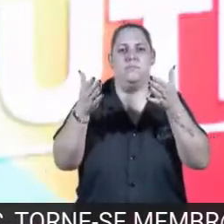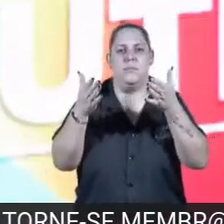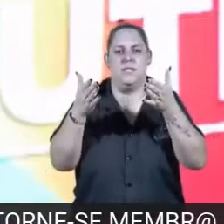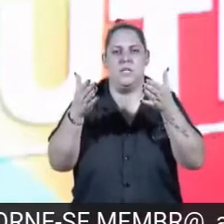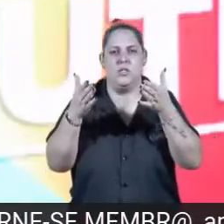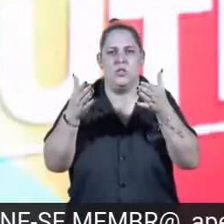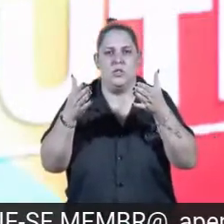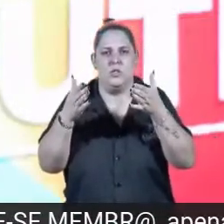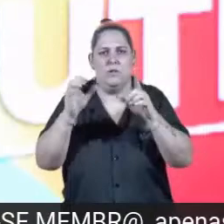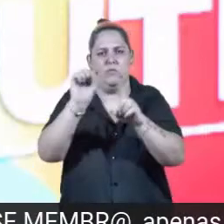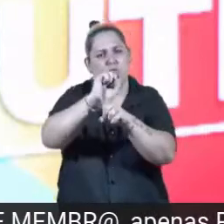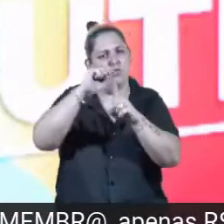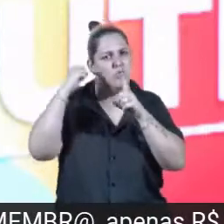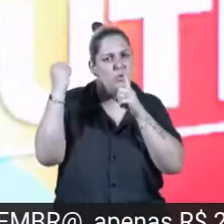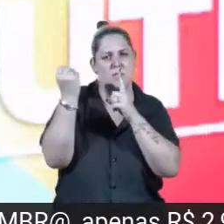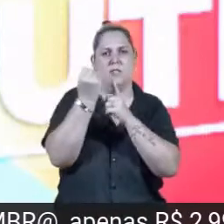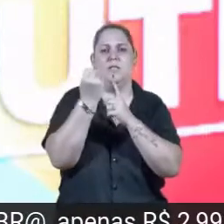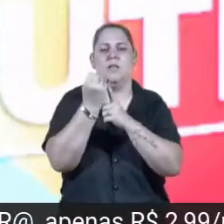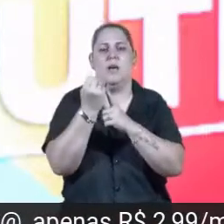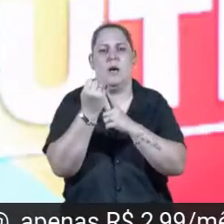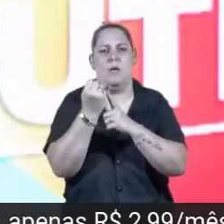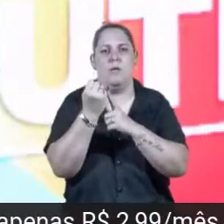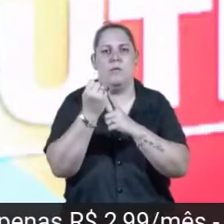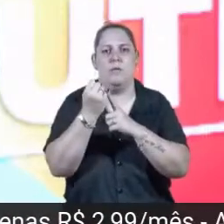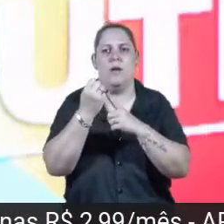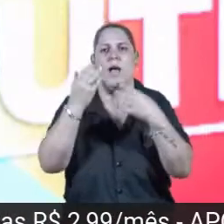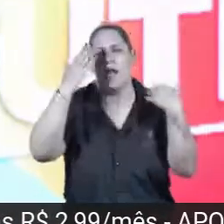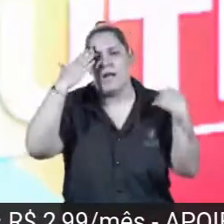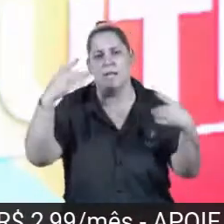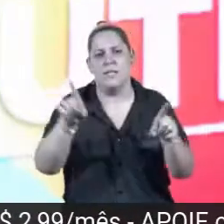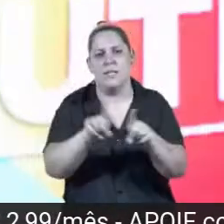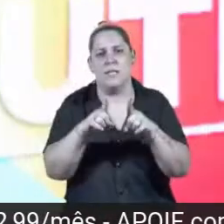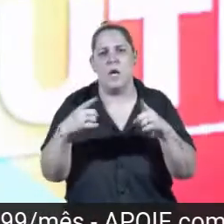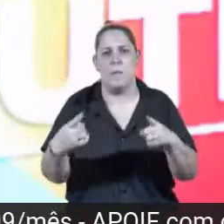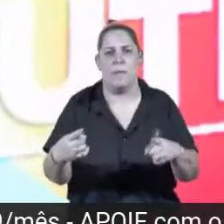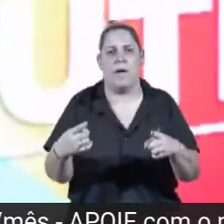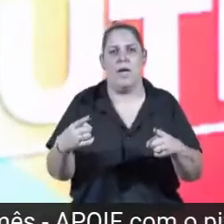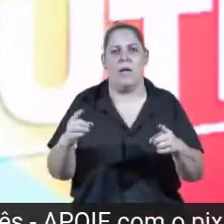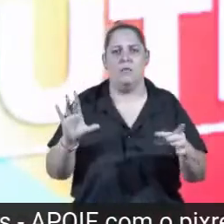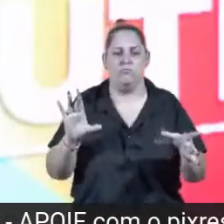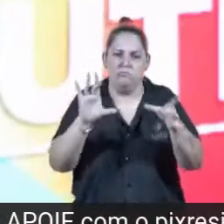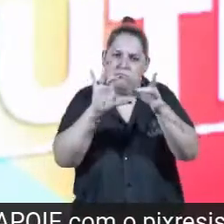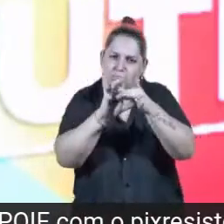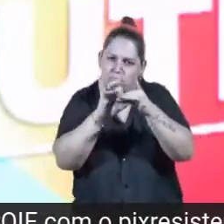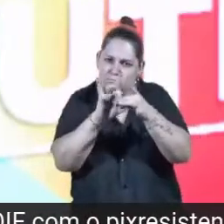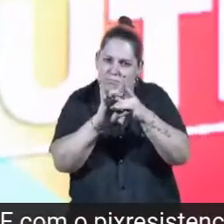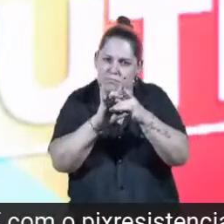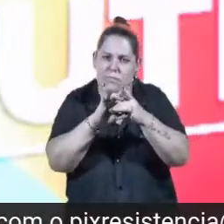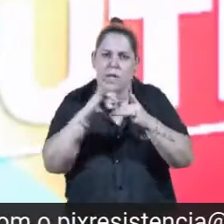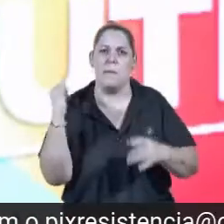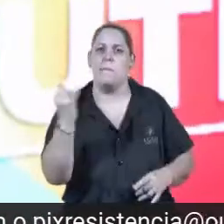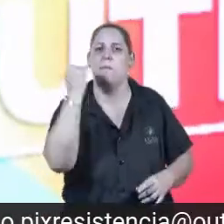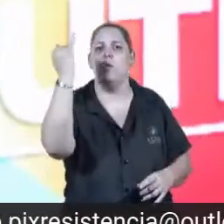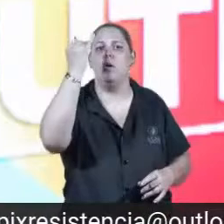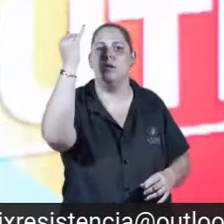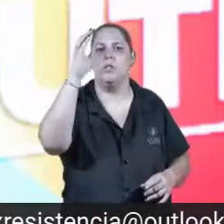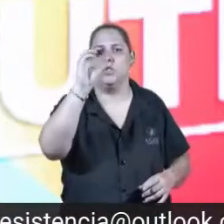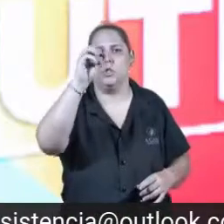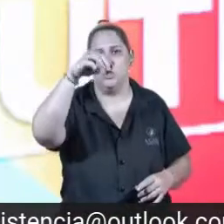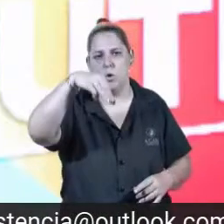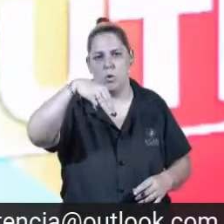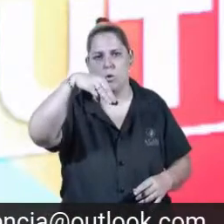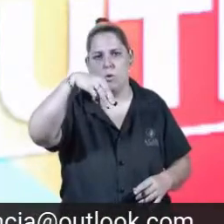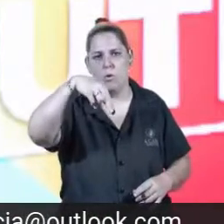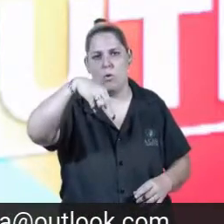também na parte social. E para nos saudar também, nesse seu ato de filiação, nesse momento importante, Contarato, eu